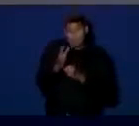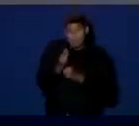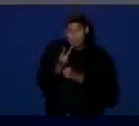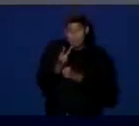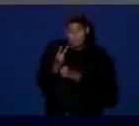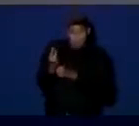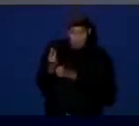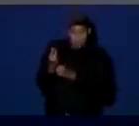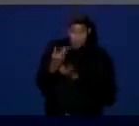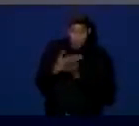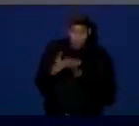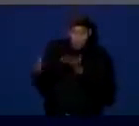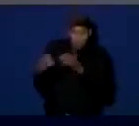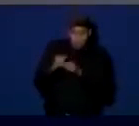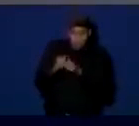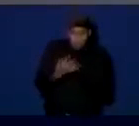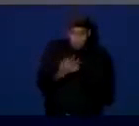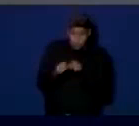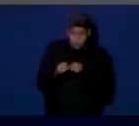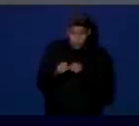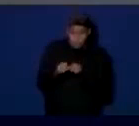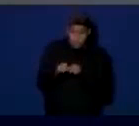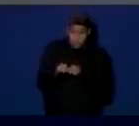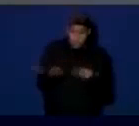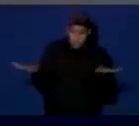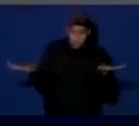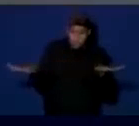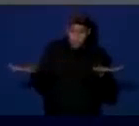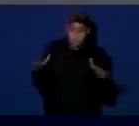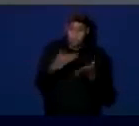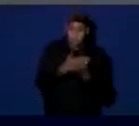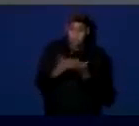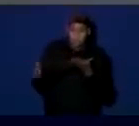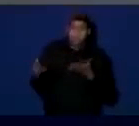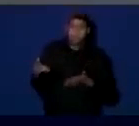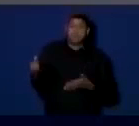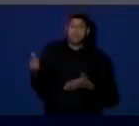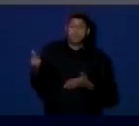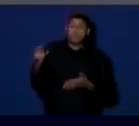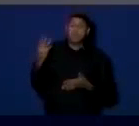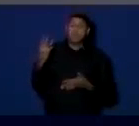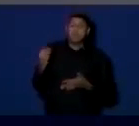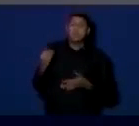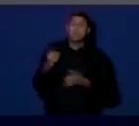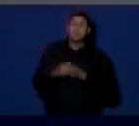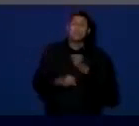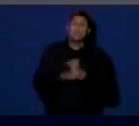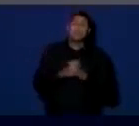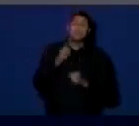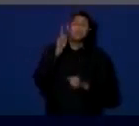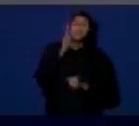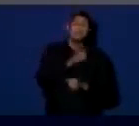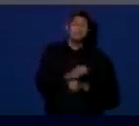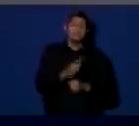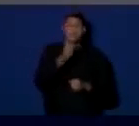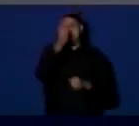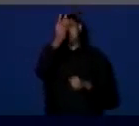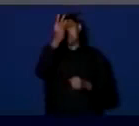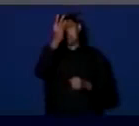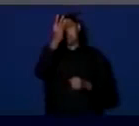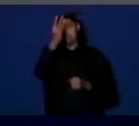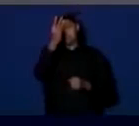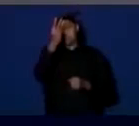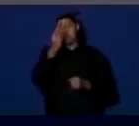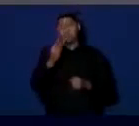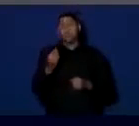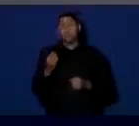2020, no início da pandemia, quando a pandemia começou, quanto era o juro de 30 anos nos Estados Unidos? 2. Né? Quanto